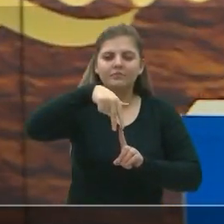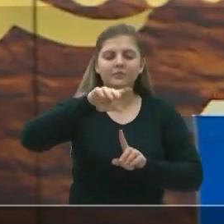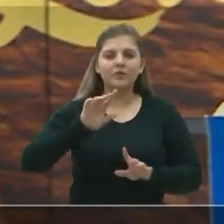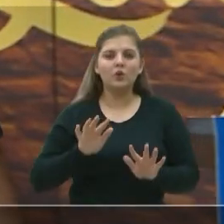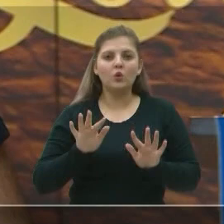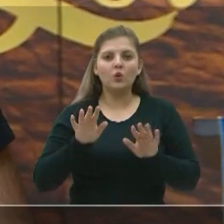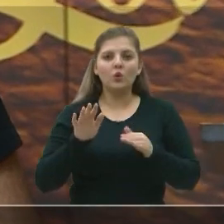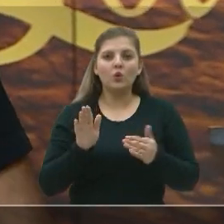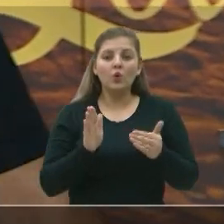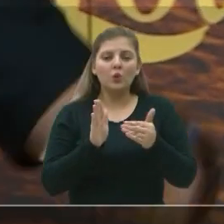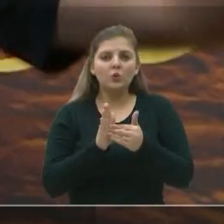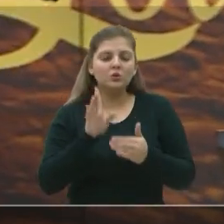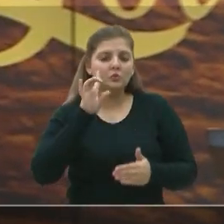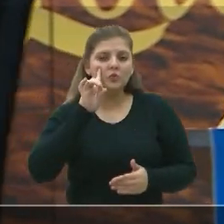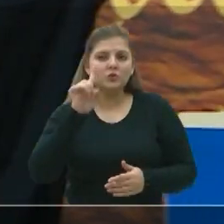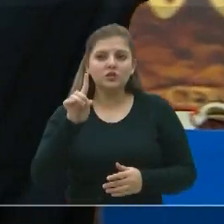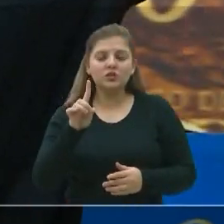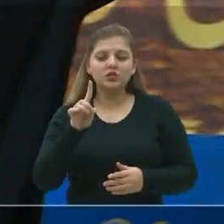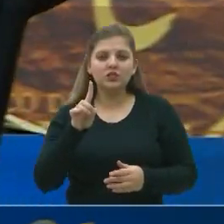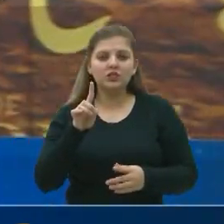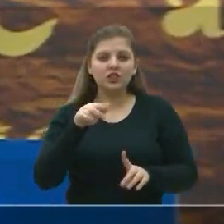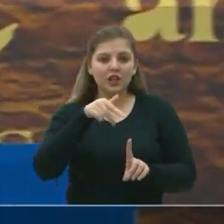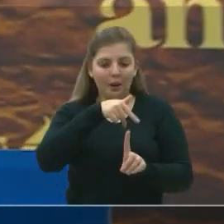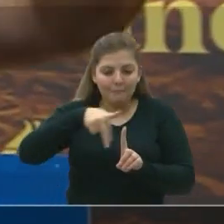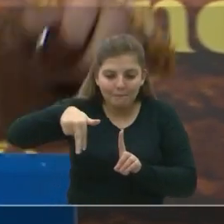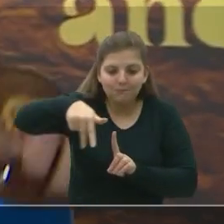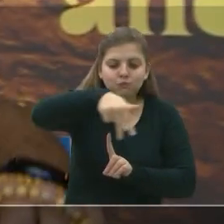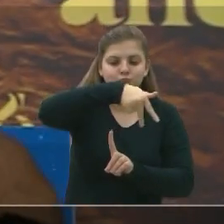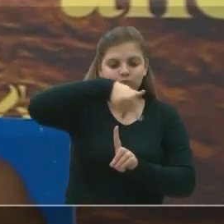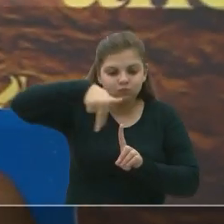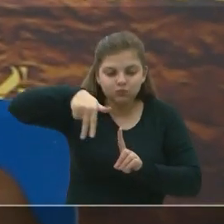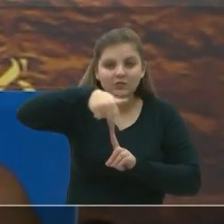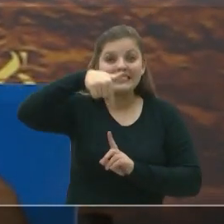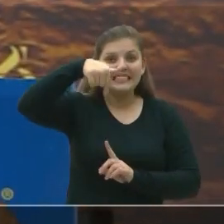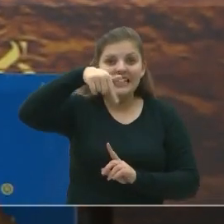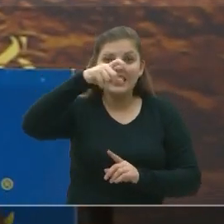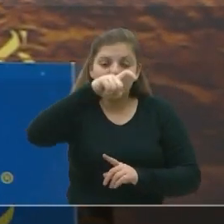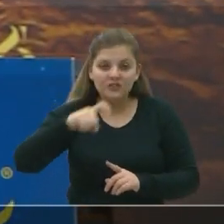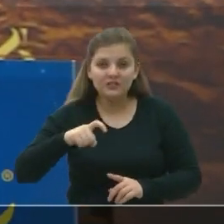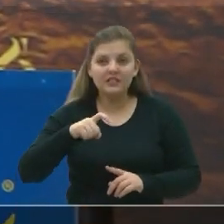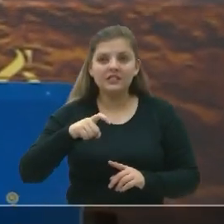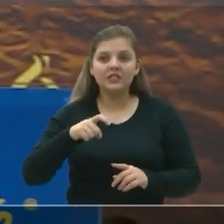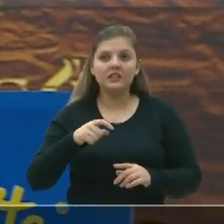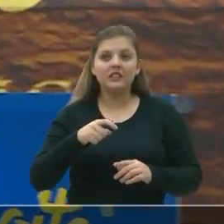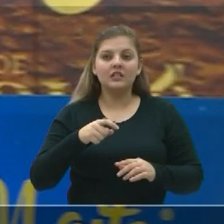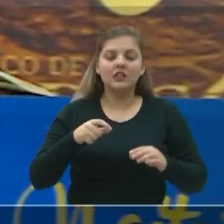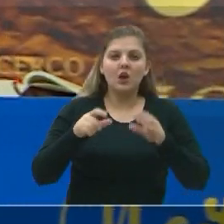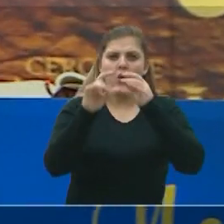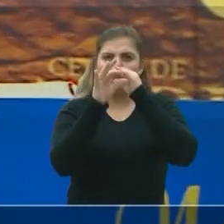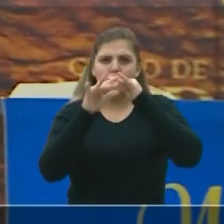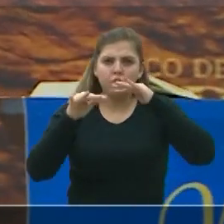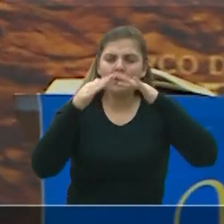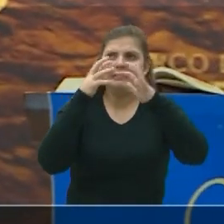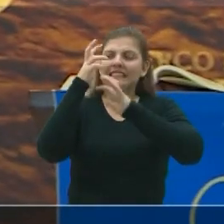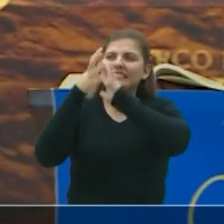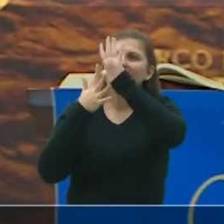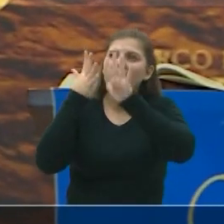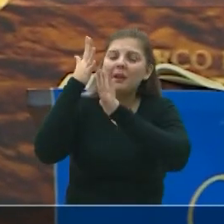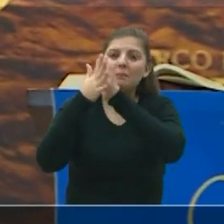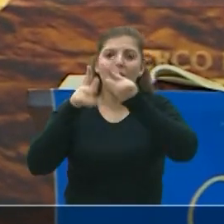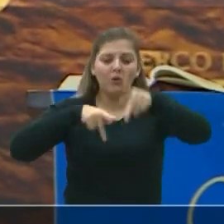das trombetas, e no clamor do povo, as muralhas vão cair no chão.